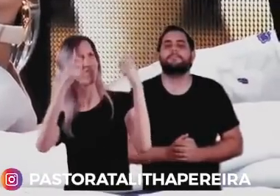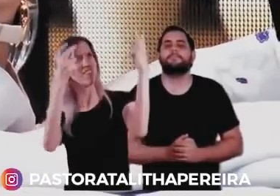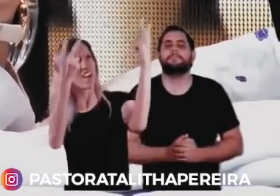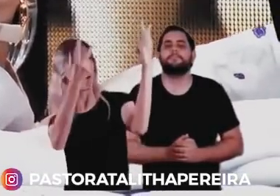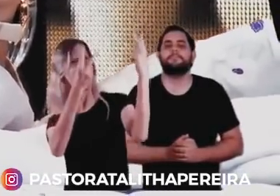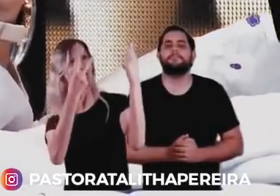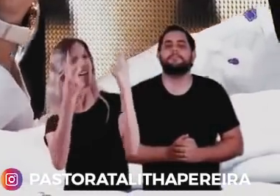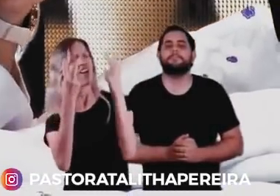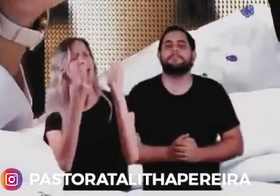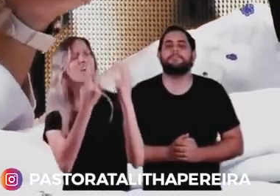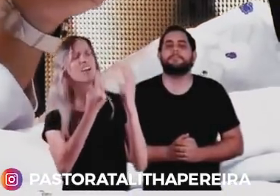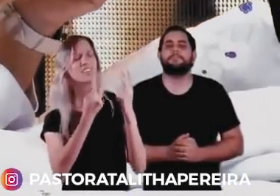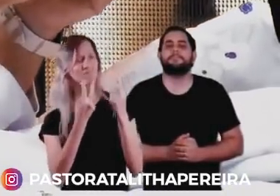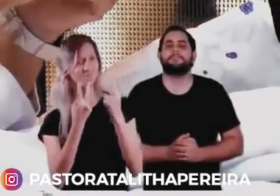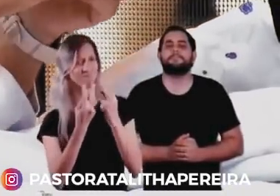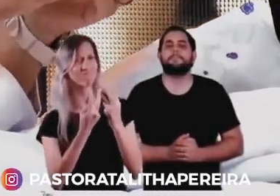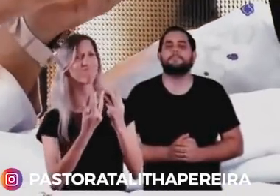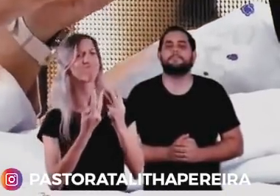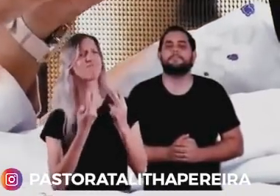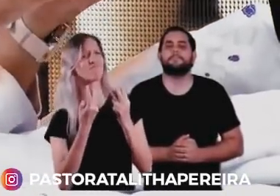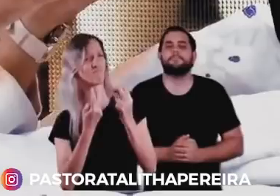Podes me ver,